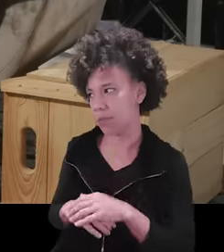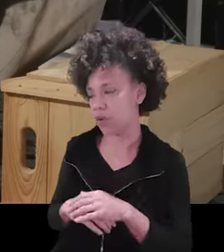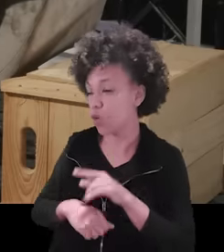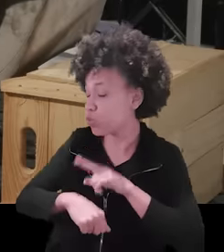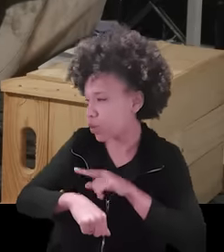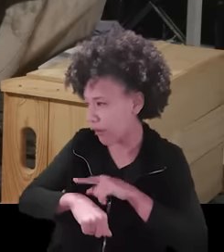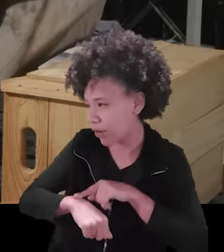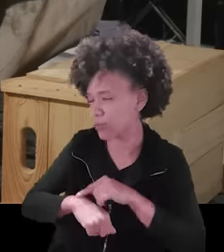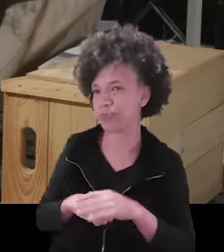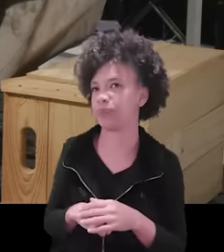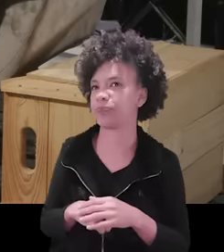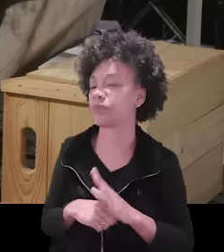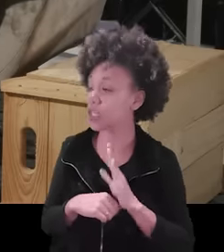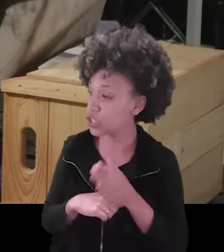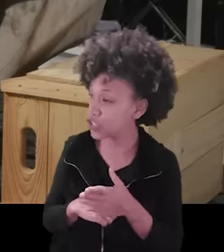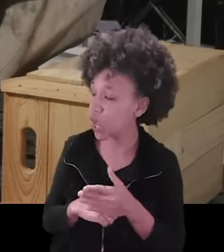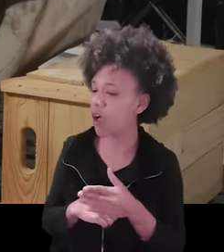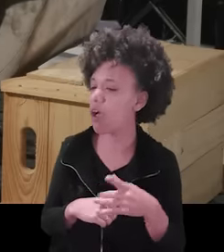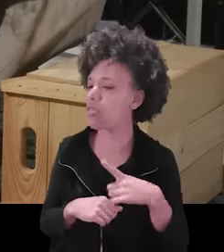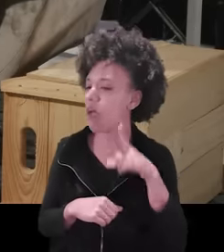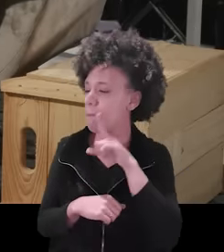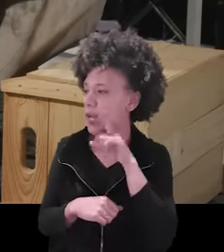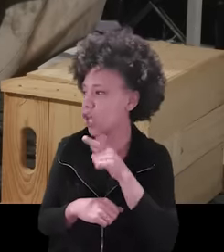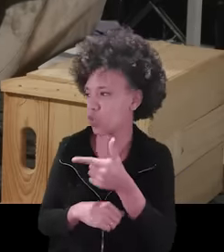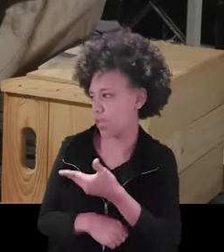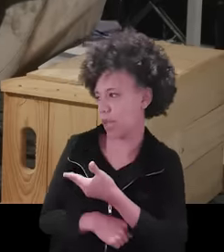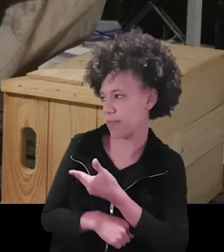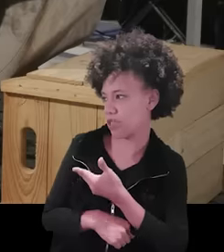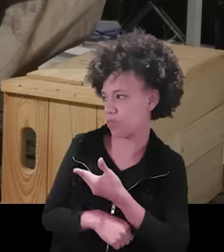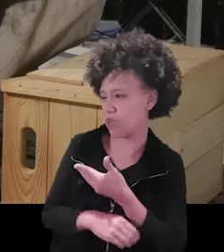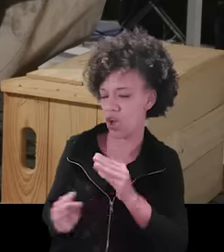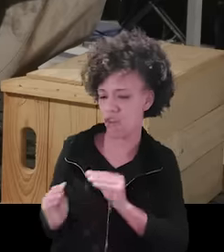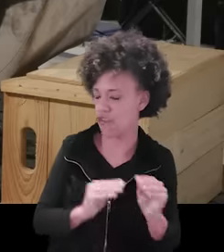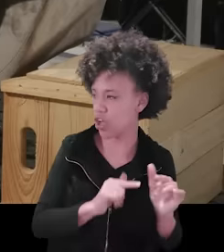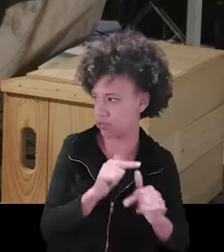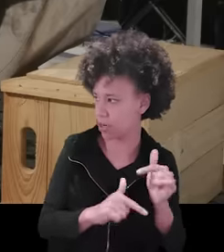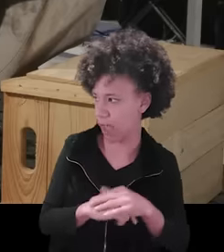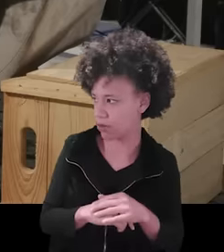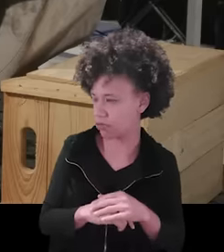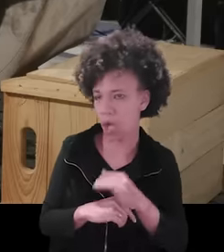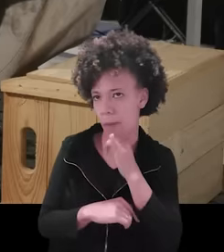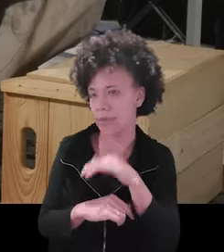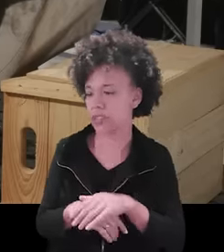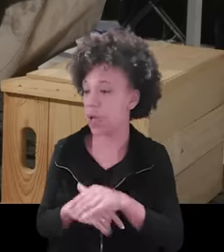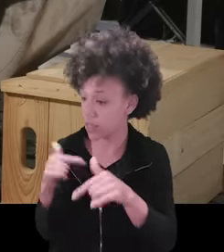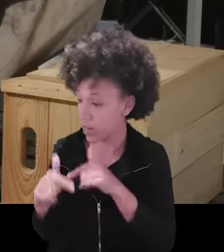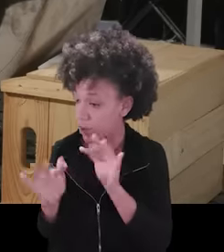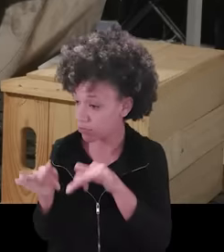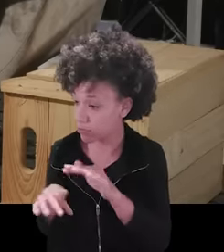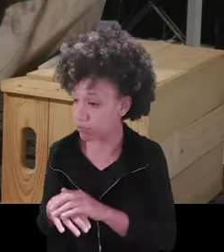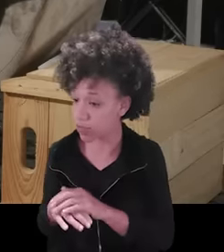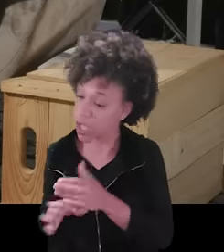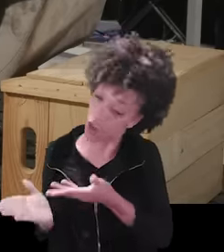por exemplo se eu colocar os horários tal eu já ouvi falar que americano não tem amizade do fora do trabalho e assim acho que